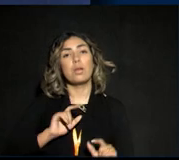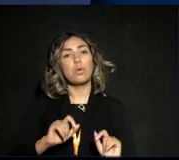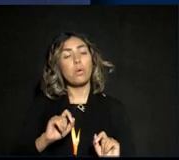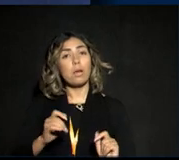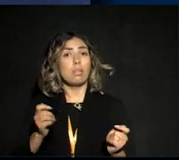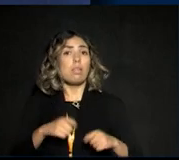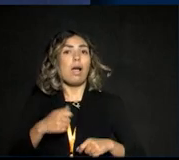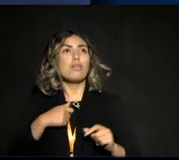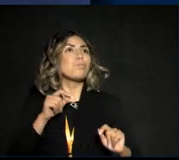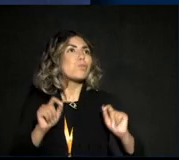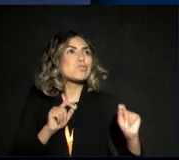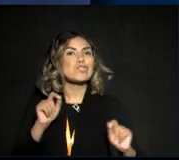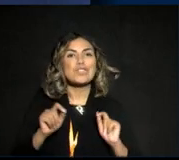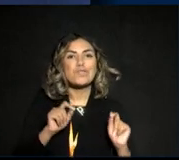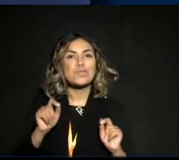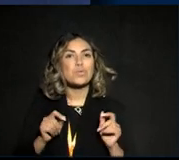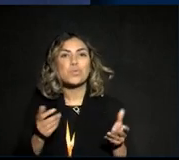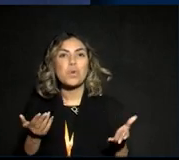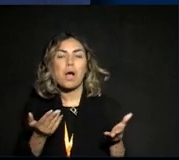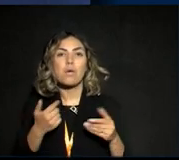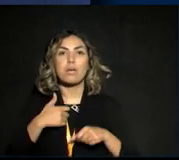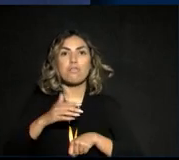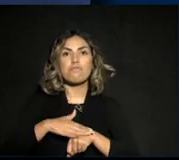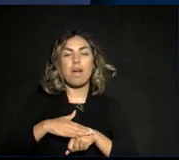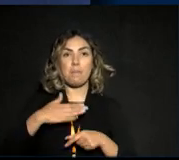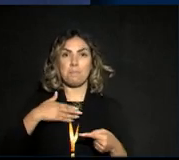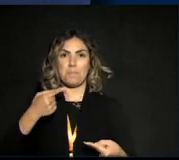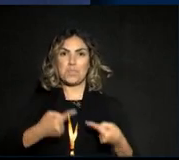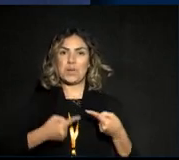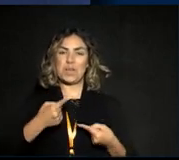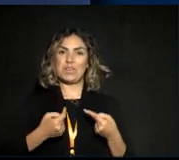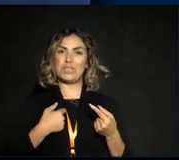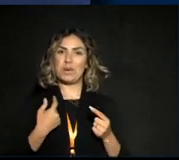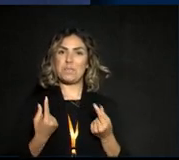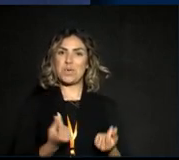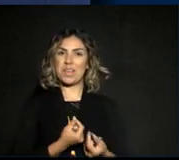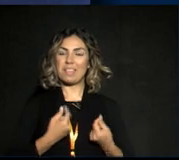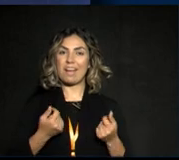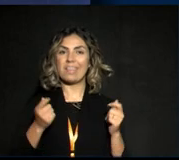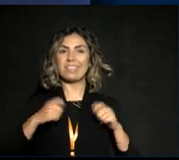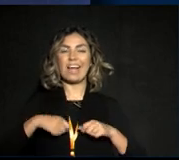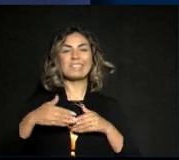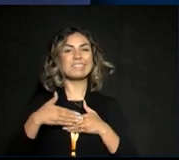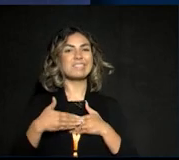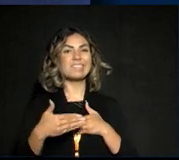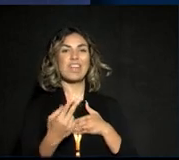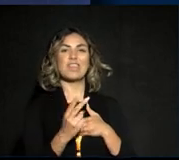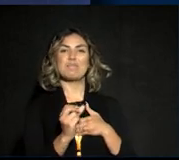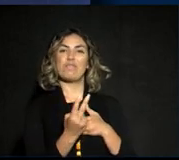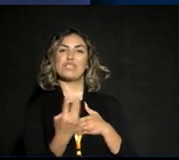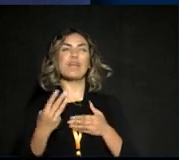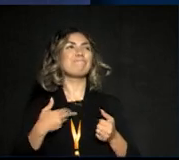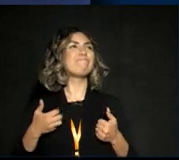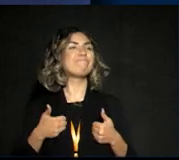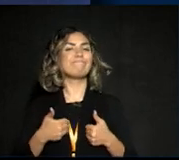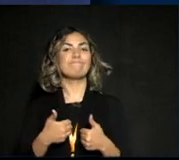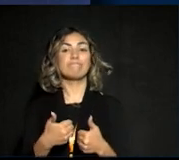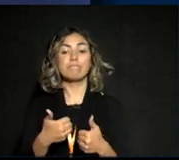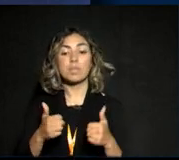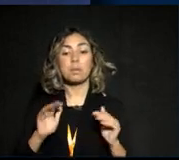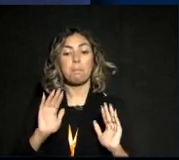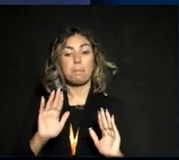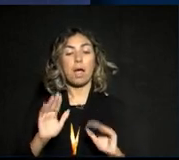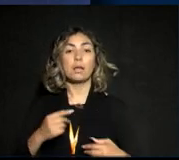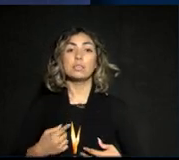para até, dado que tua política monetária ainda tem efeito sobre 23, se você não tivesse ajustado o teu